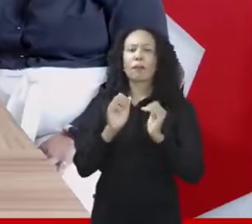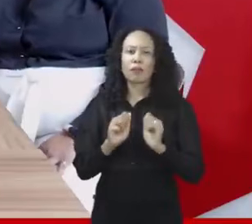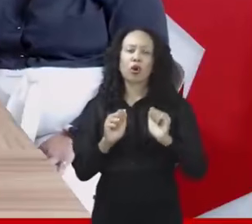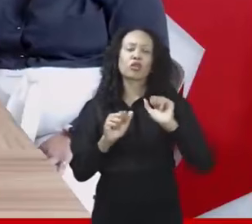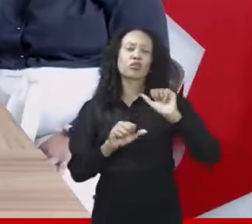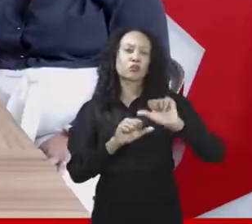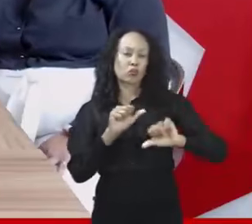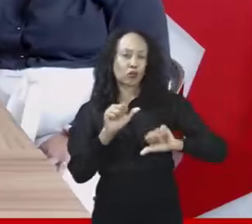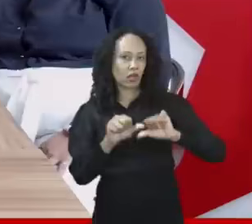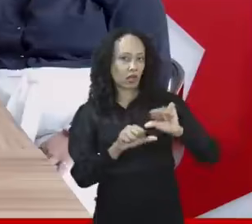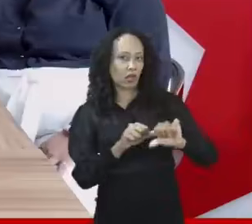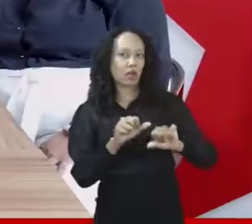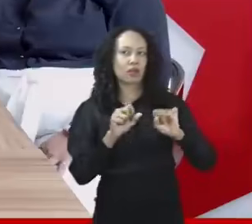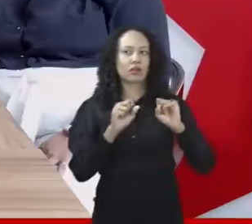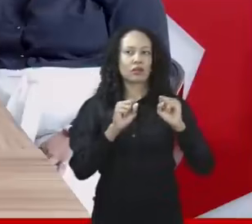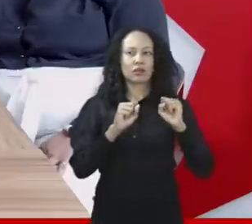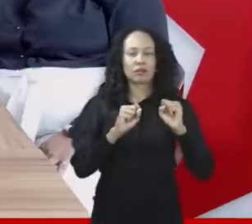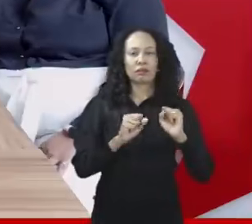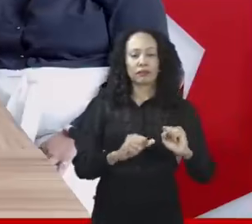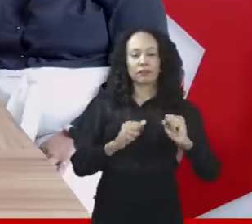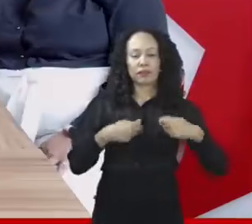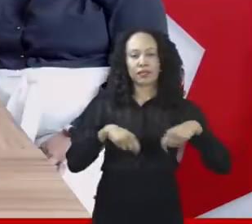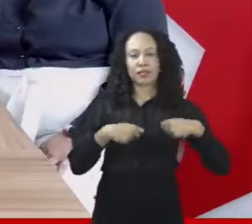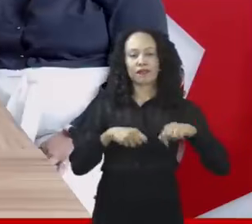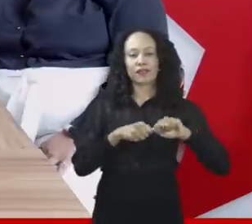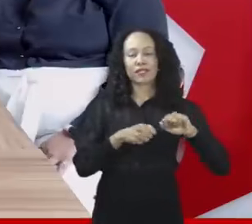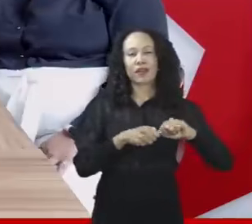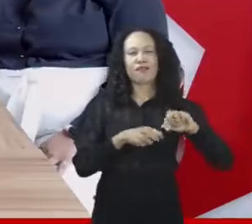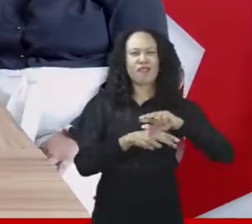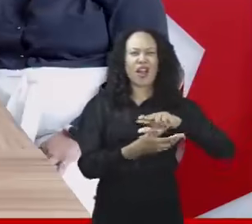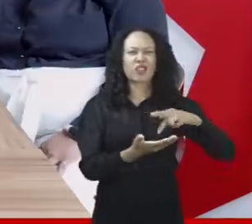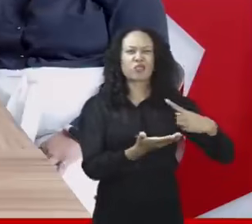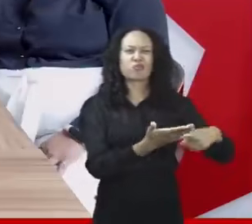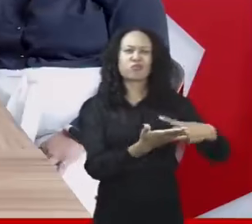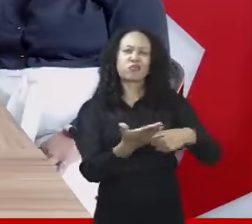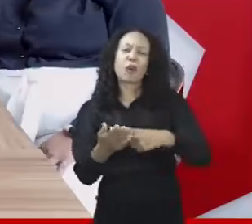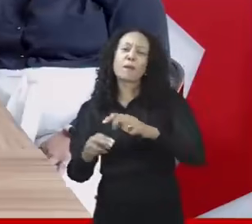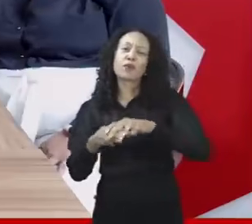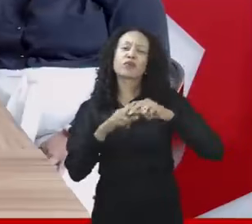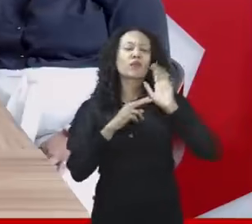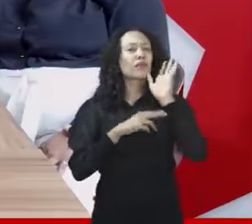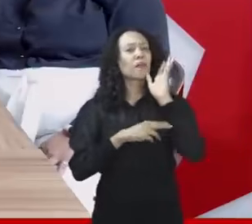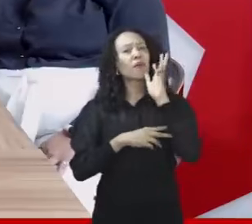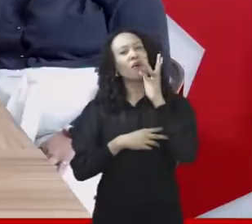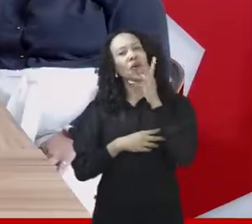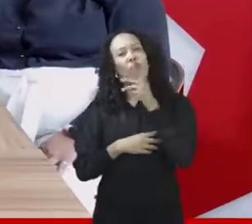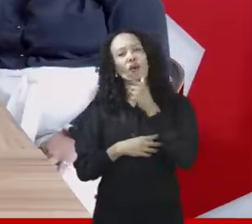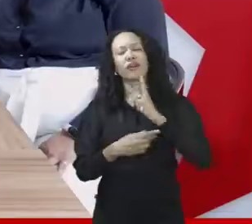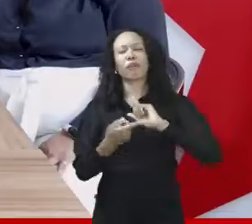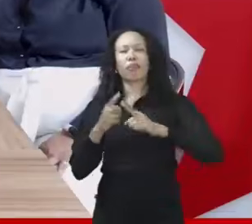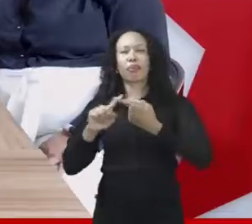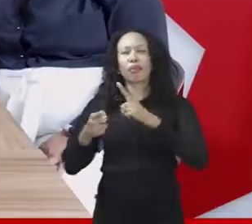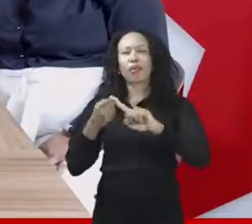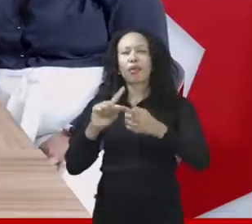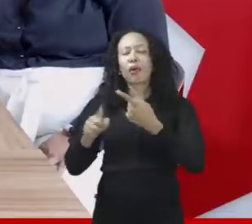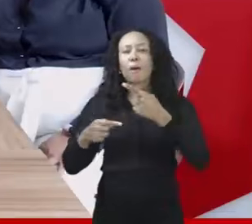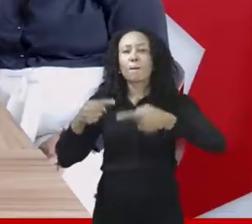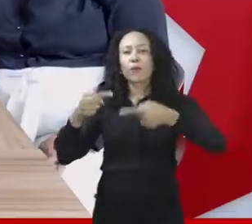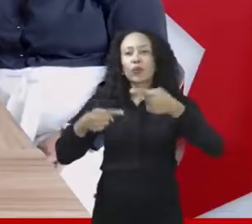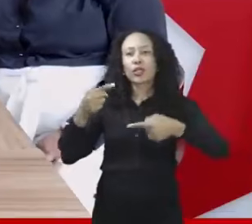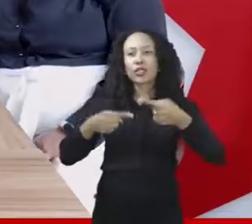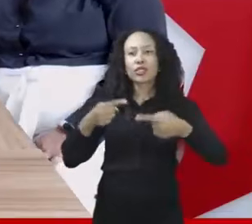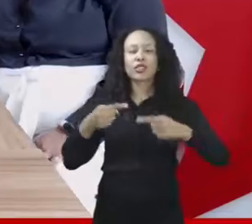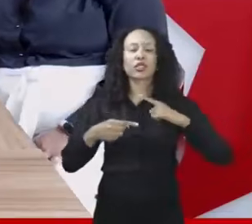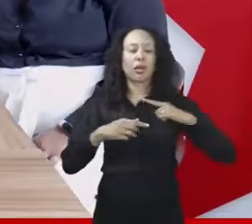gente tem que entrar em vários acordos, por isso o processo é demorado, existe muita articulação política, nossa